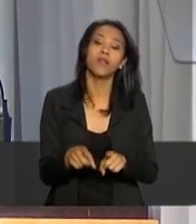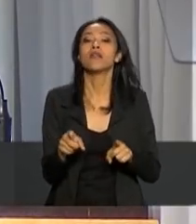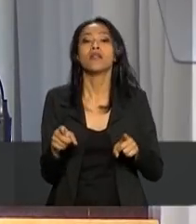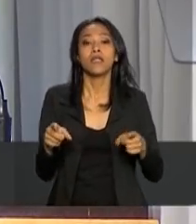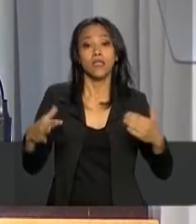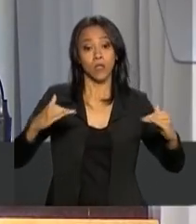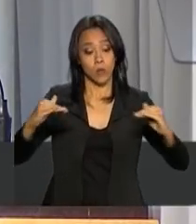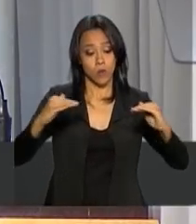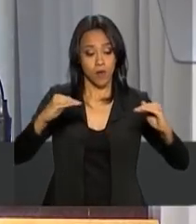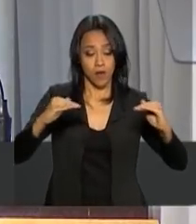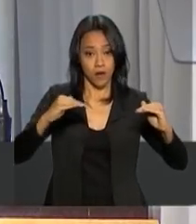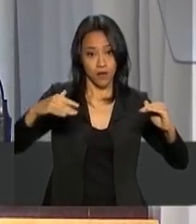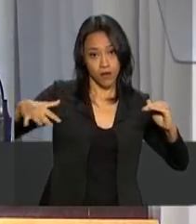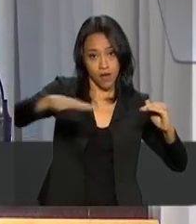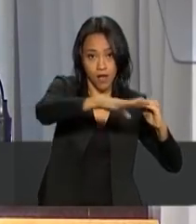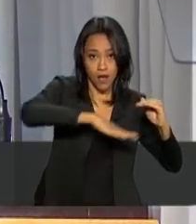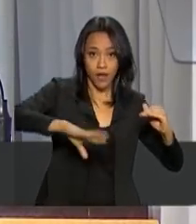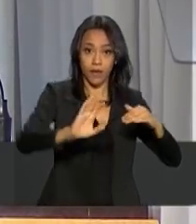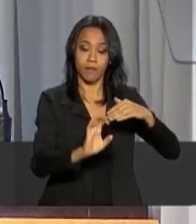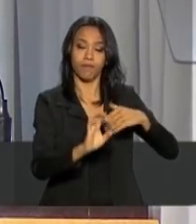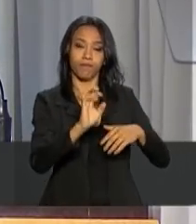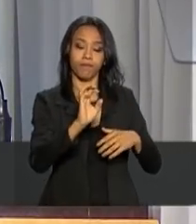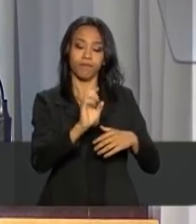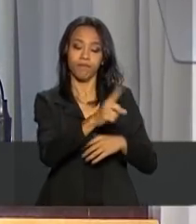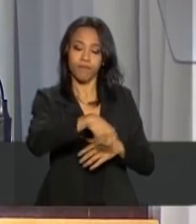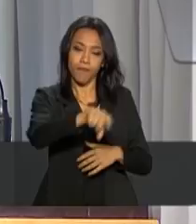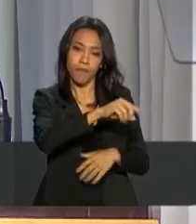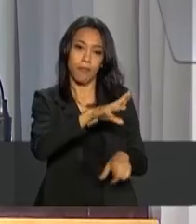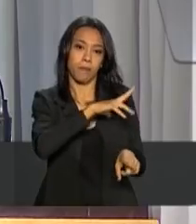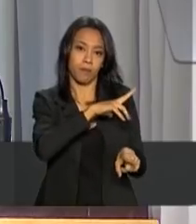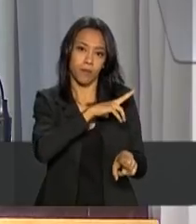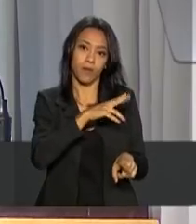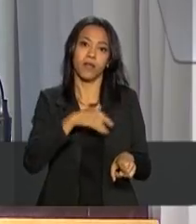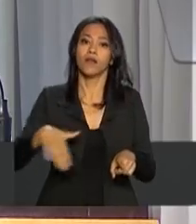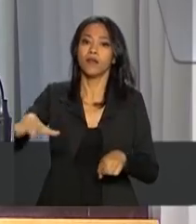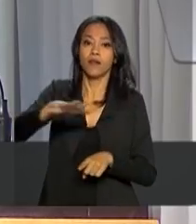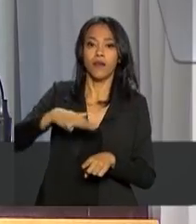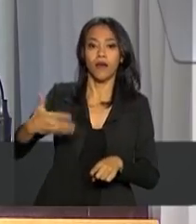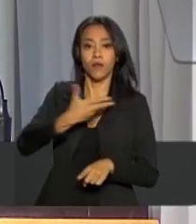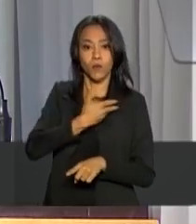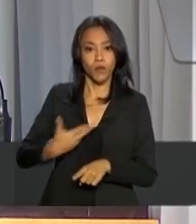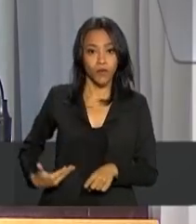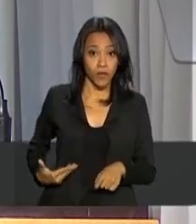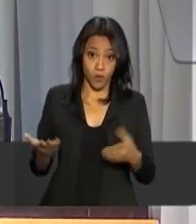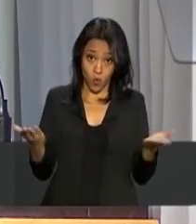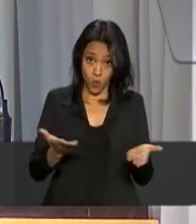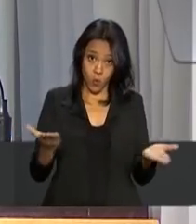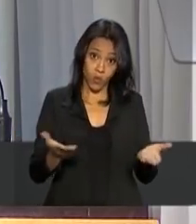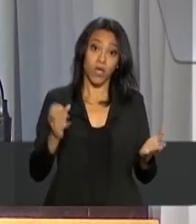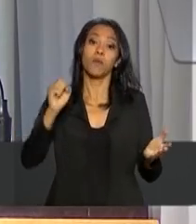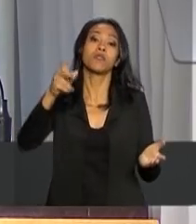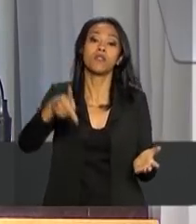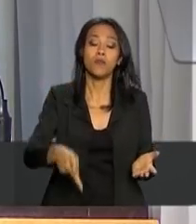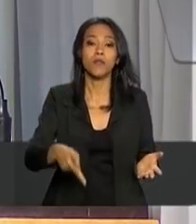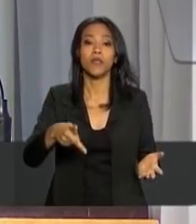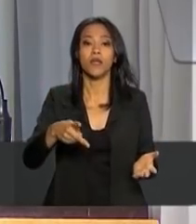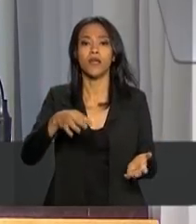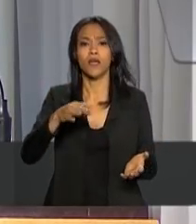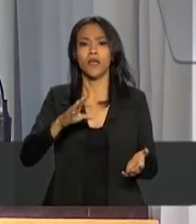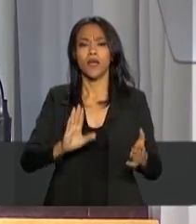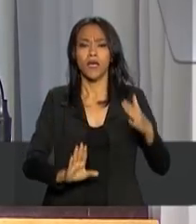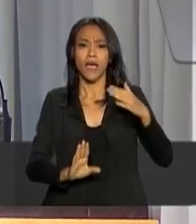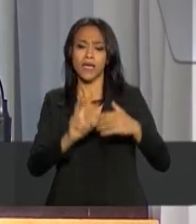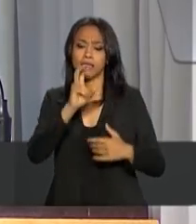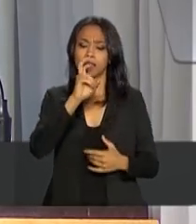público. Ou seja, qual é a aposentadoria da Previdência Social hoje geral?